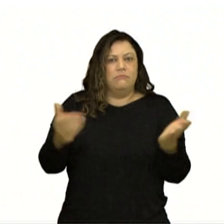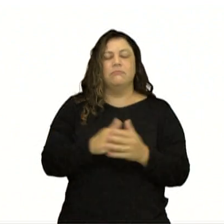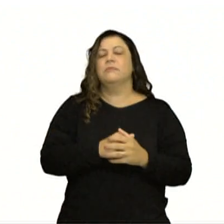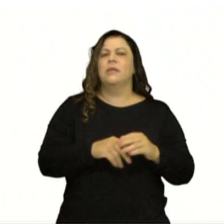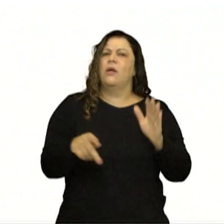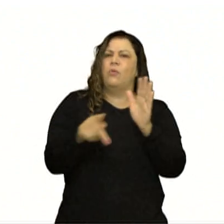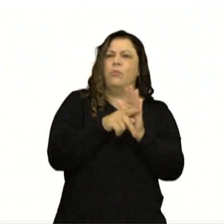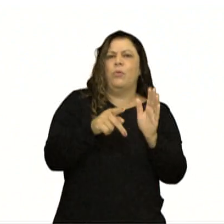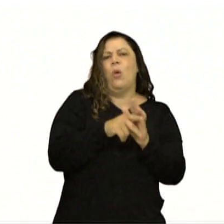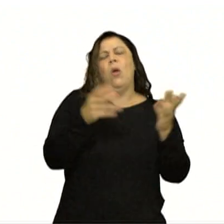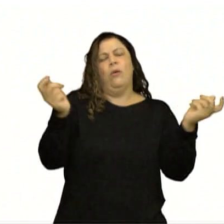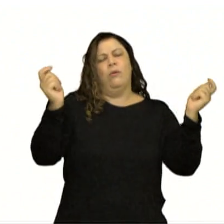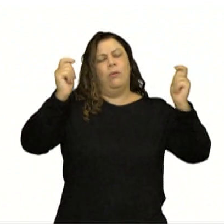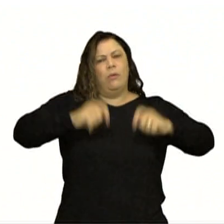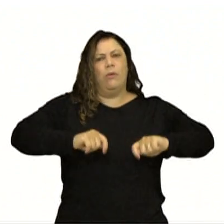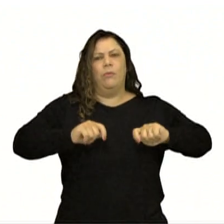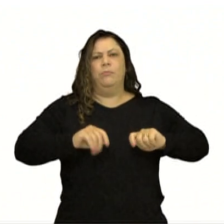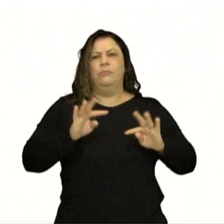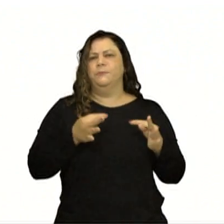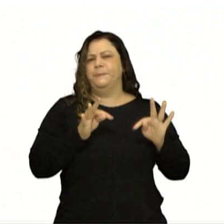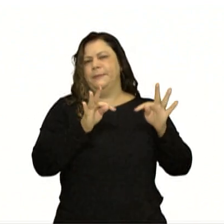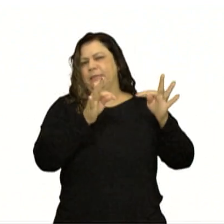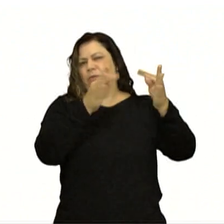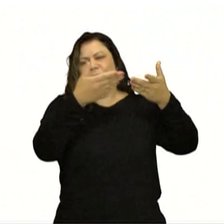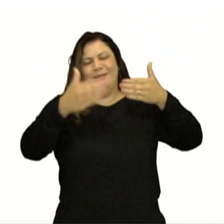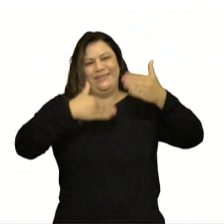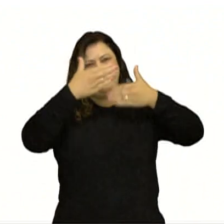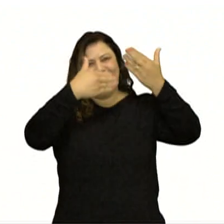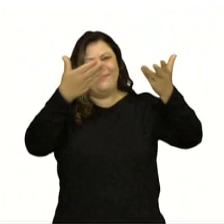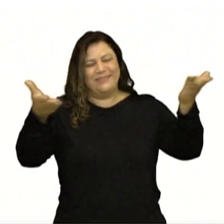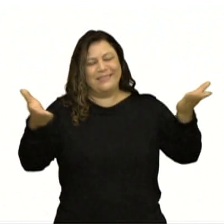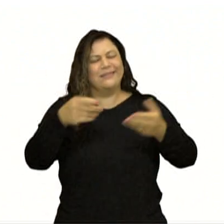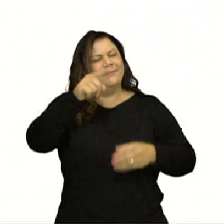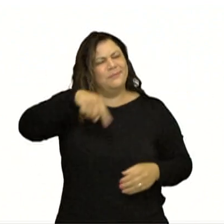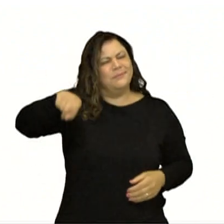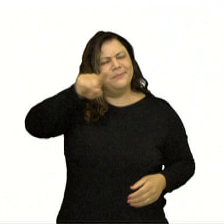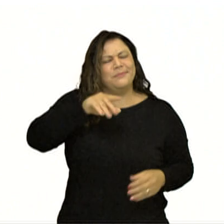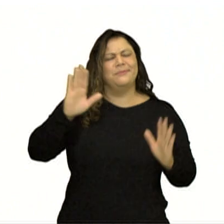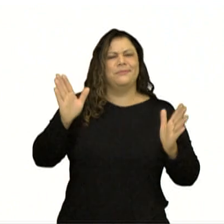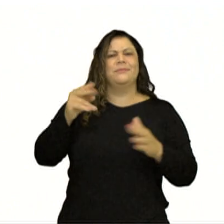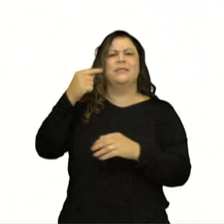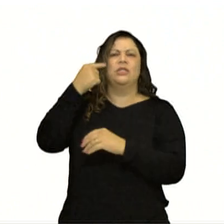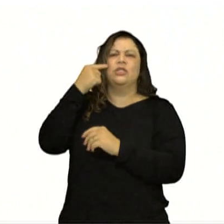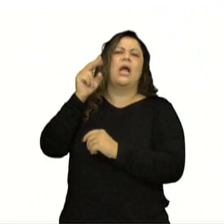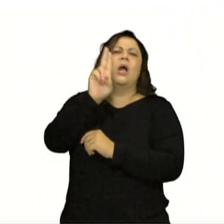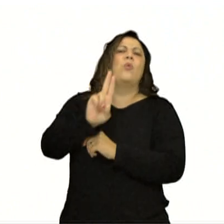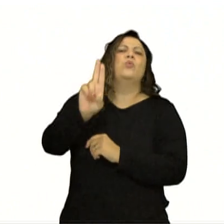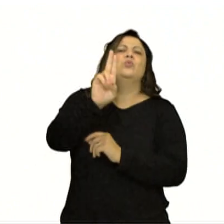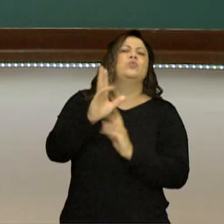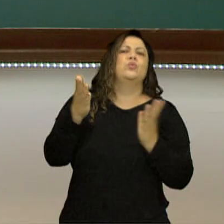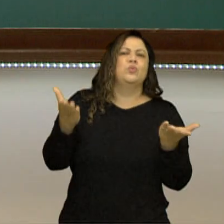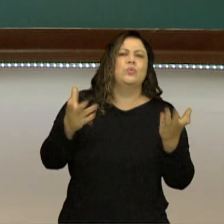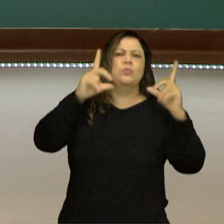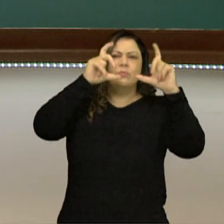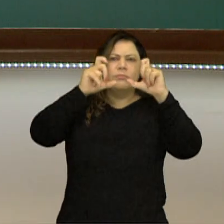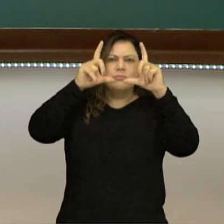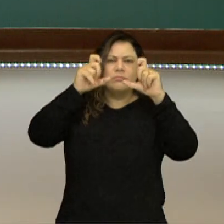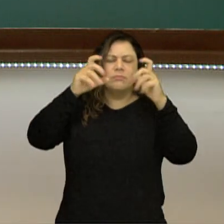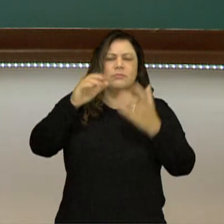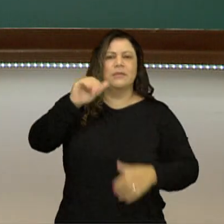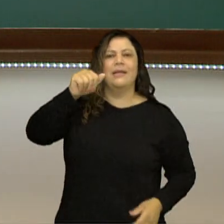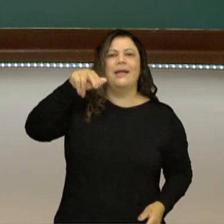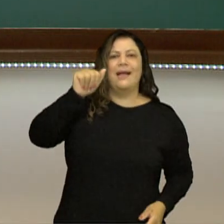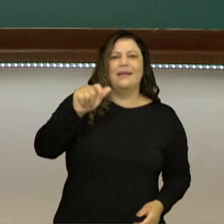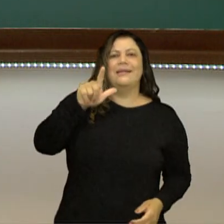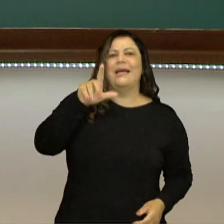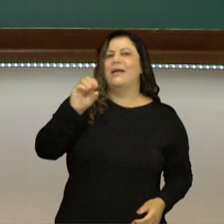digital, da fotografia digital. Você já usou uma fotografia analógica? Você já tirou uma fotografia